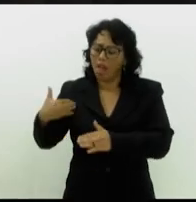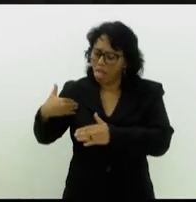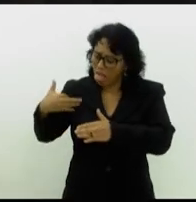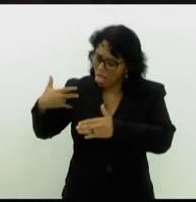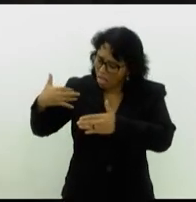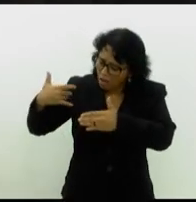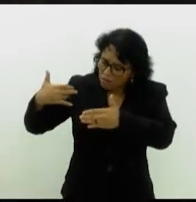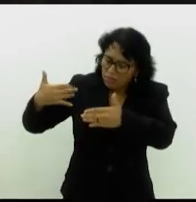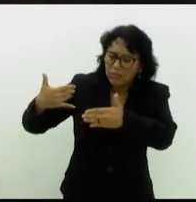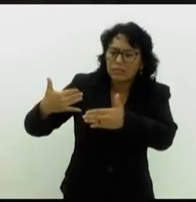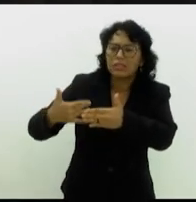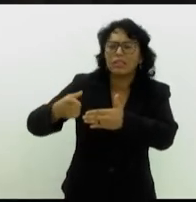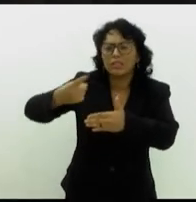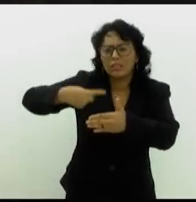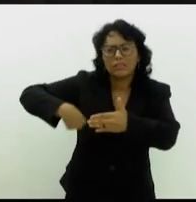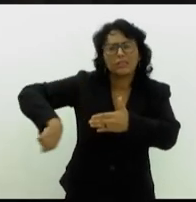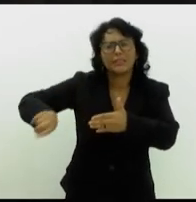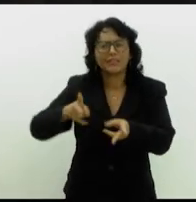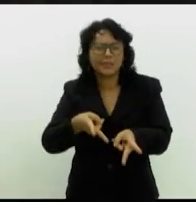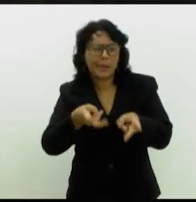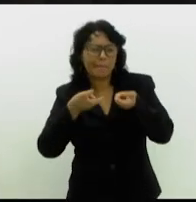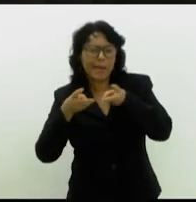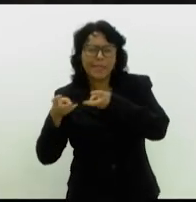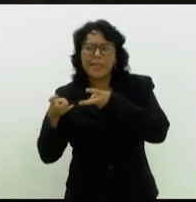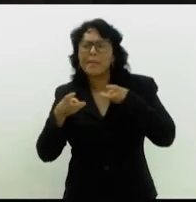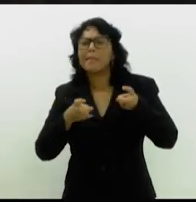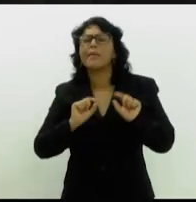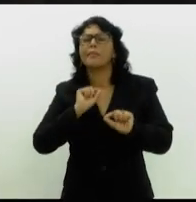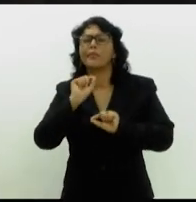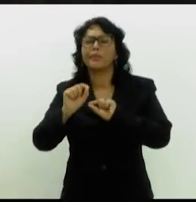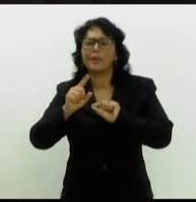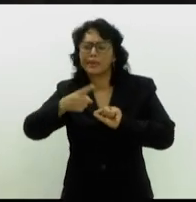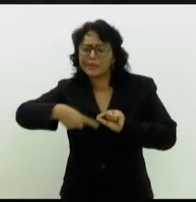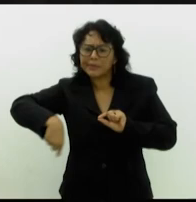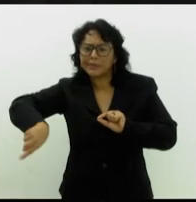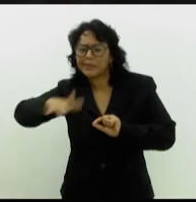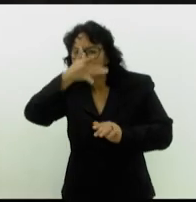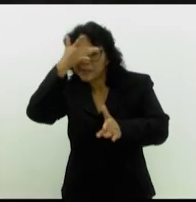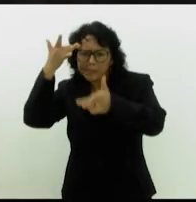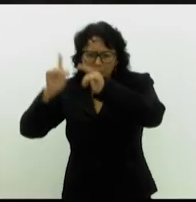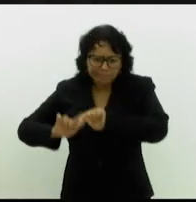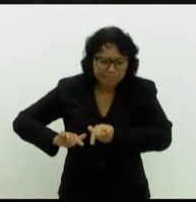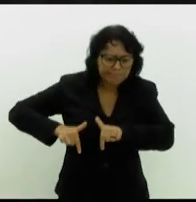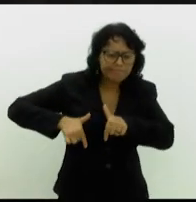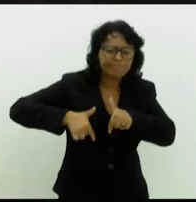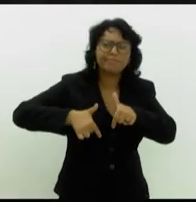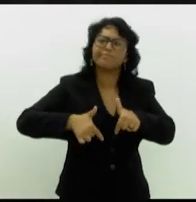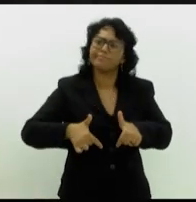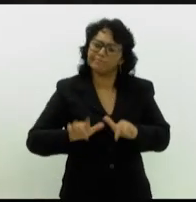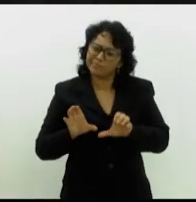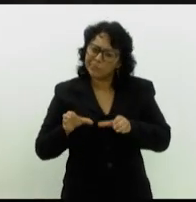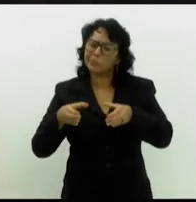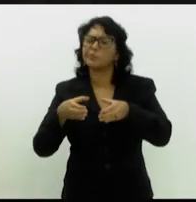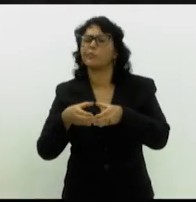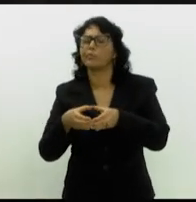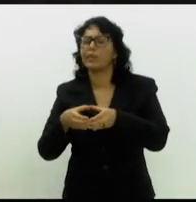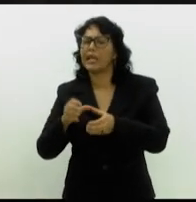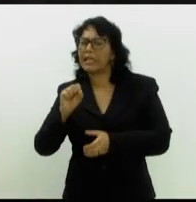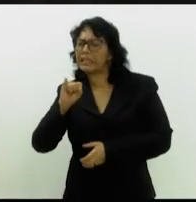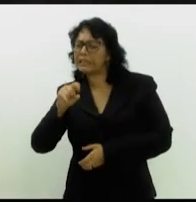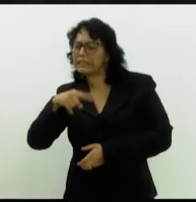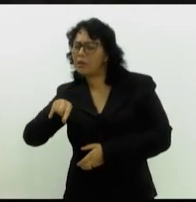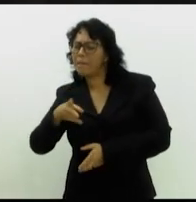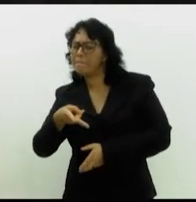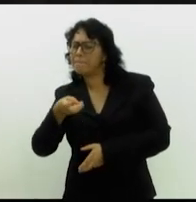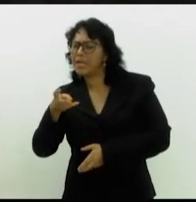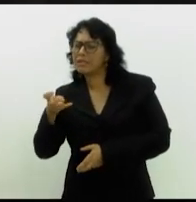conjunto eh de mobilizações e de iniciativas se nós levarmos em consideração